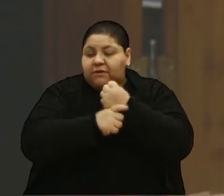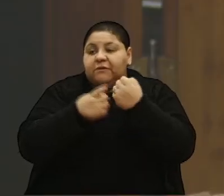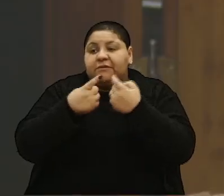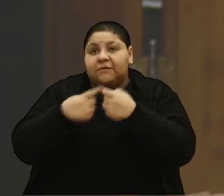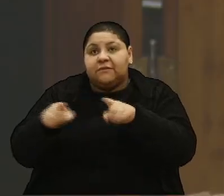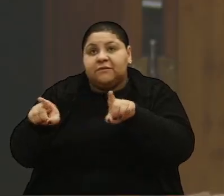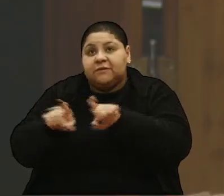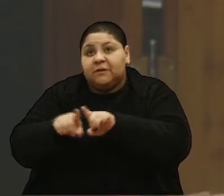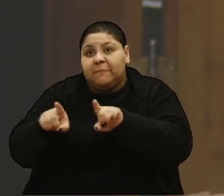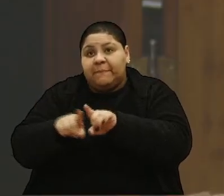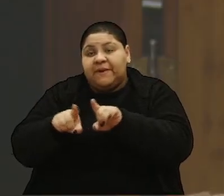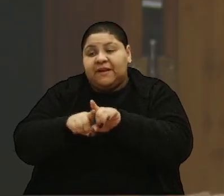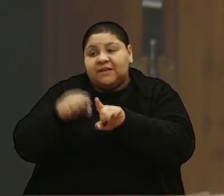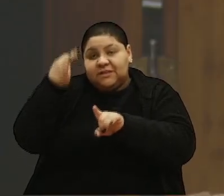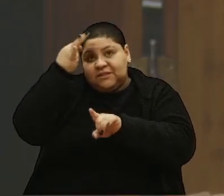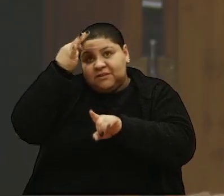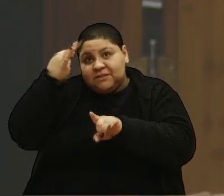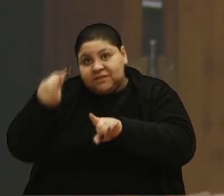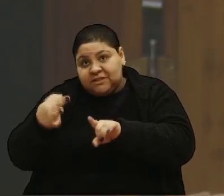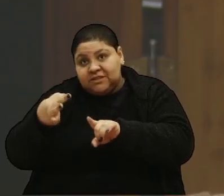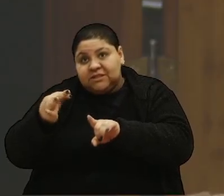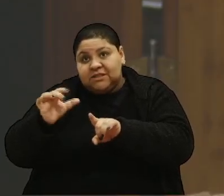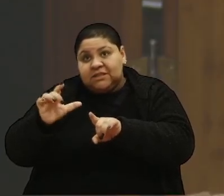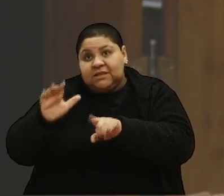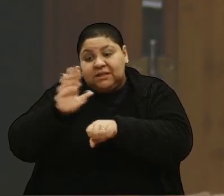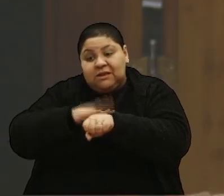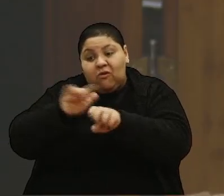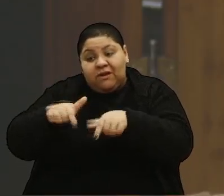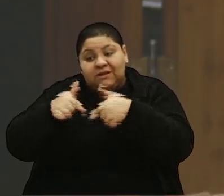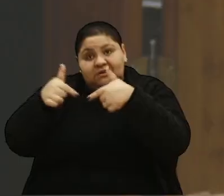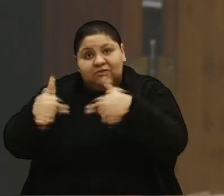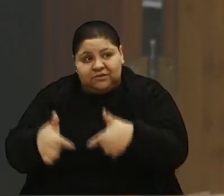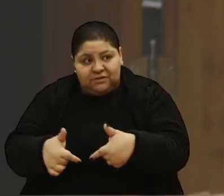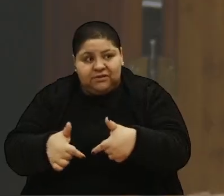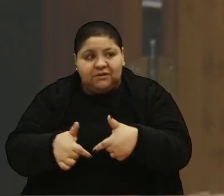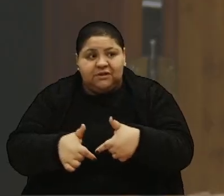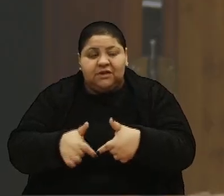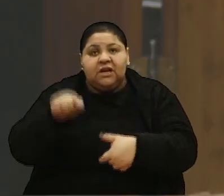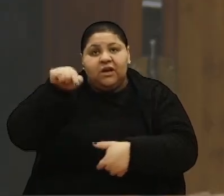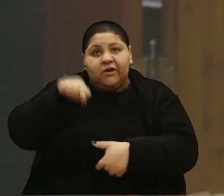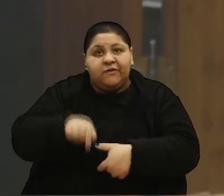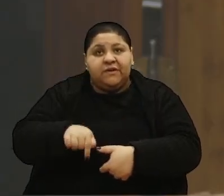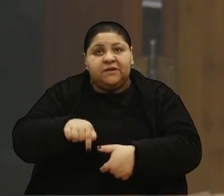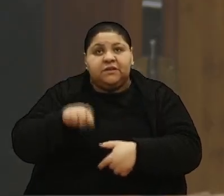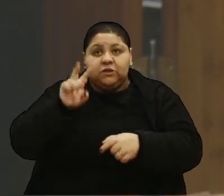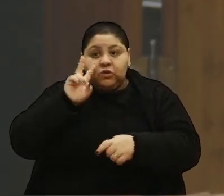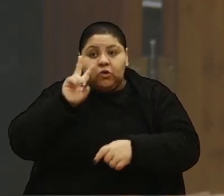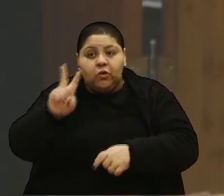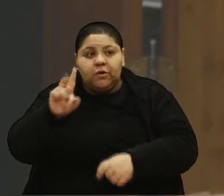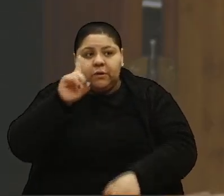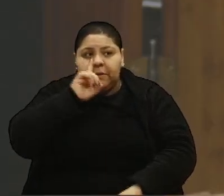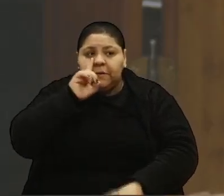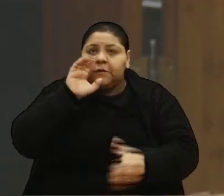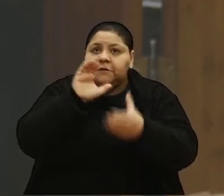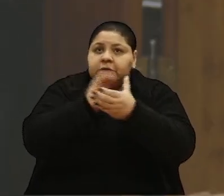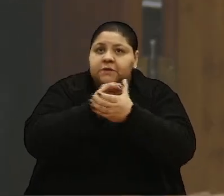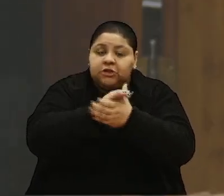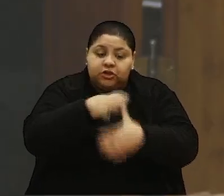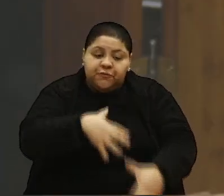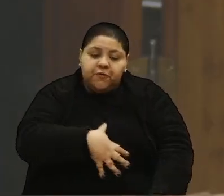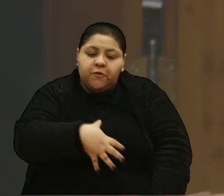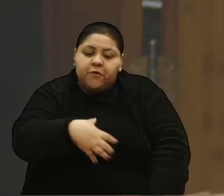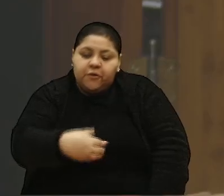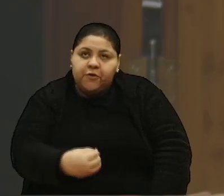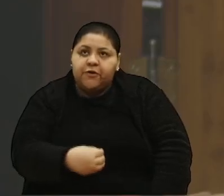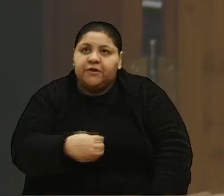mas consciência na hora de tomar decisões. E é com esse olhar de mãe, de esposa, de filha